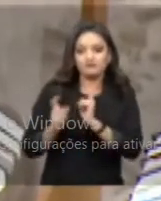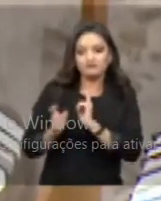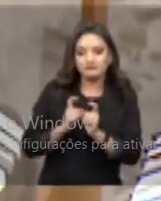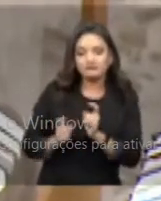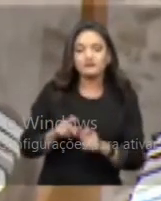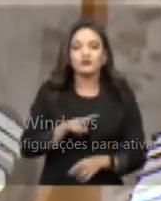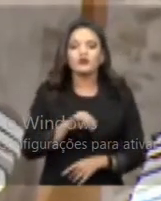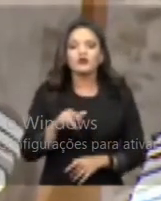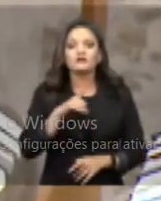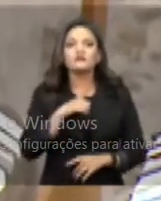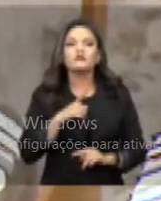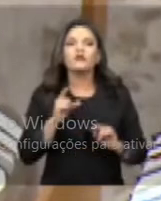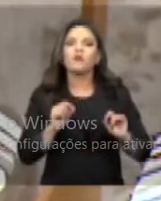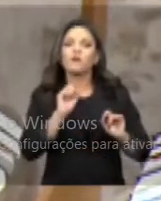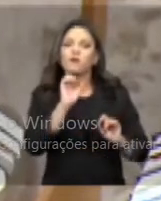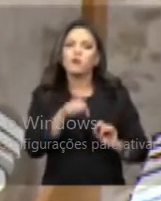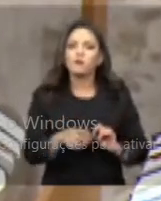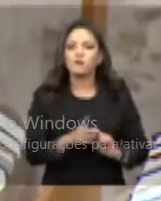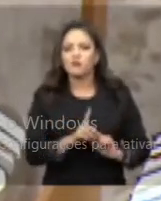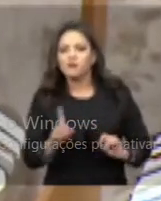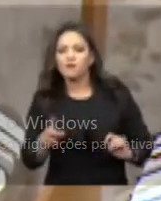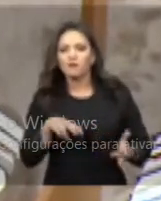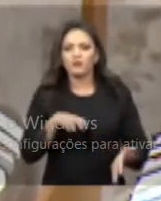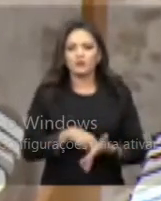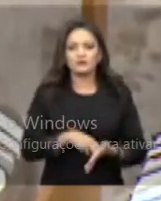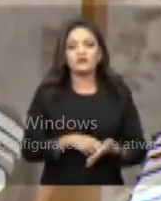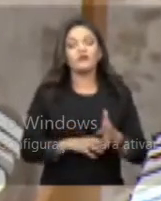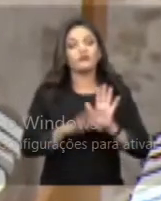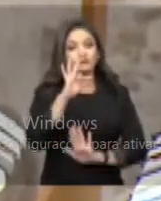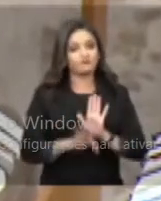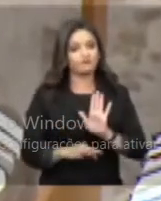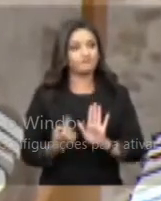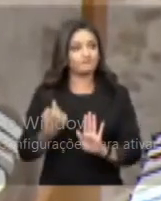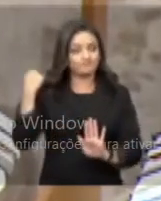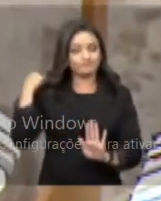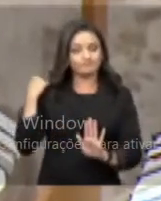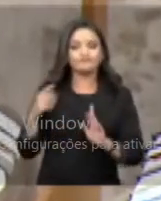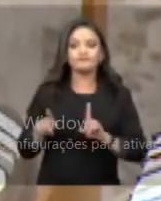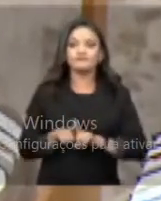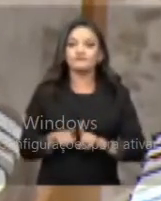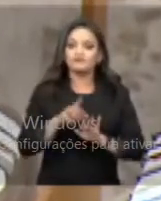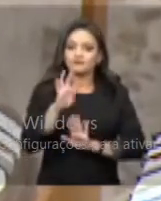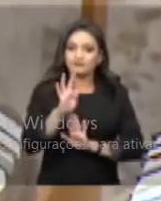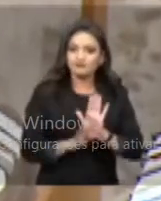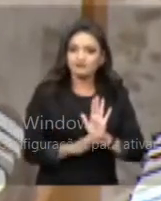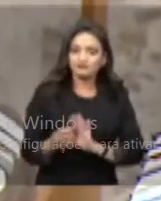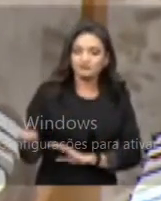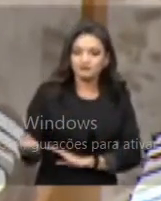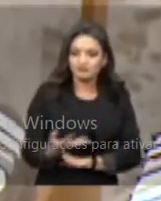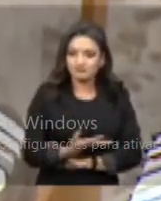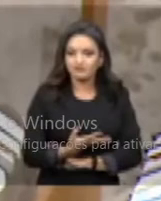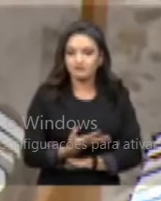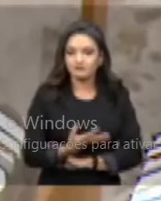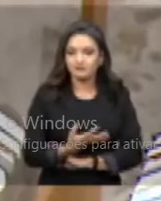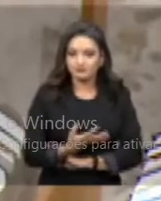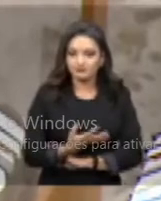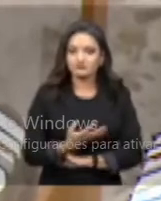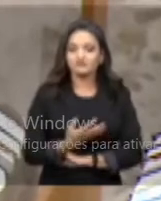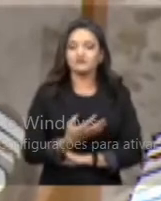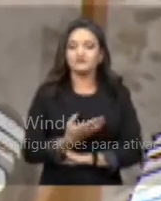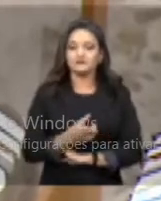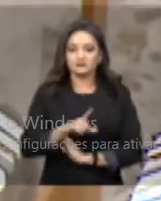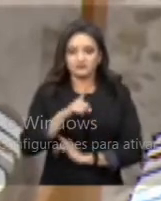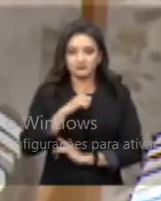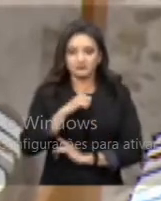não, tanto na redação antiga como na redação nova, aqui apreciada